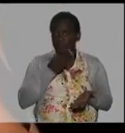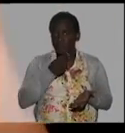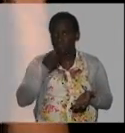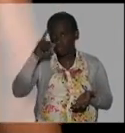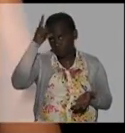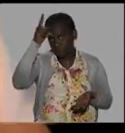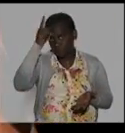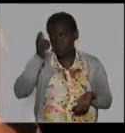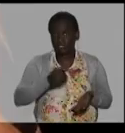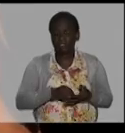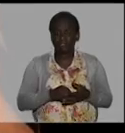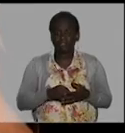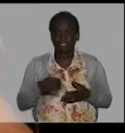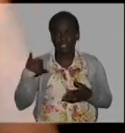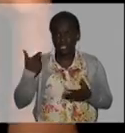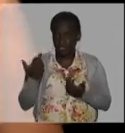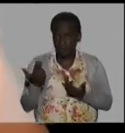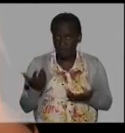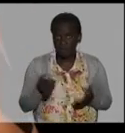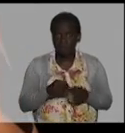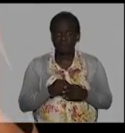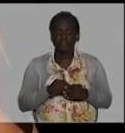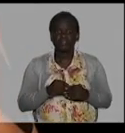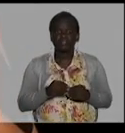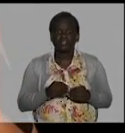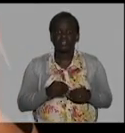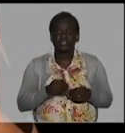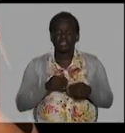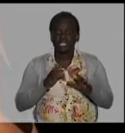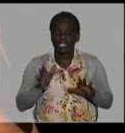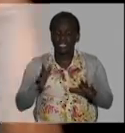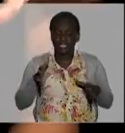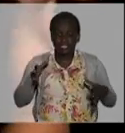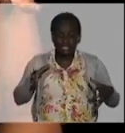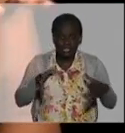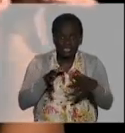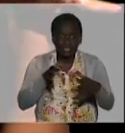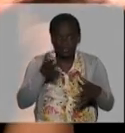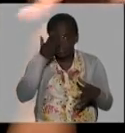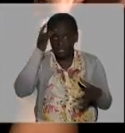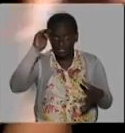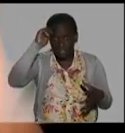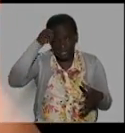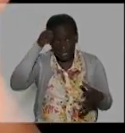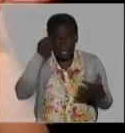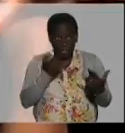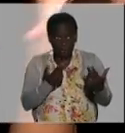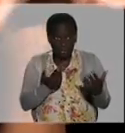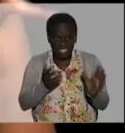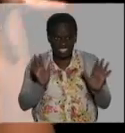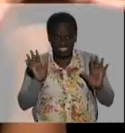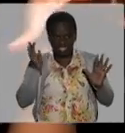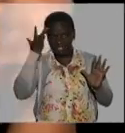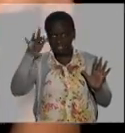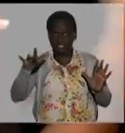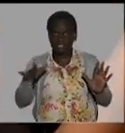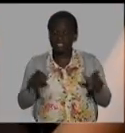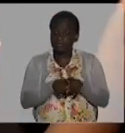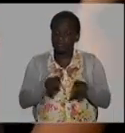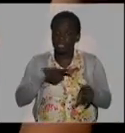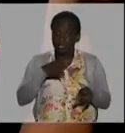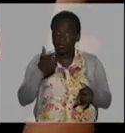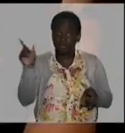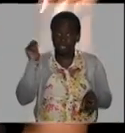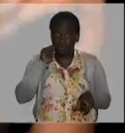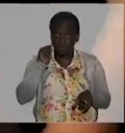meninos alemães da idade dele. E ele não se aproxima de pessoas negras, assim, né? E aí tem essa